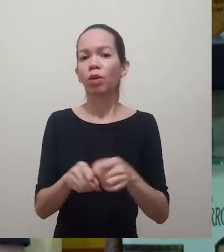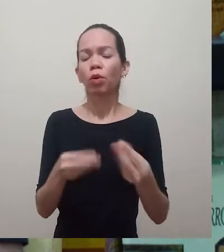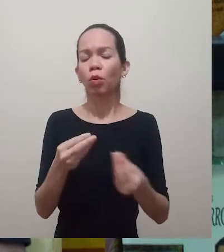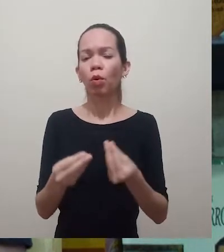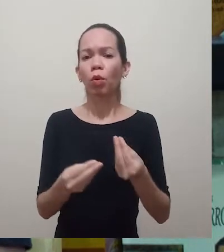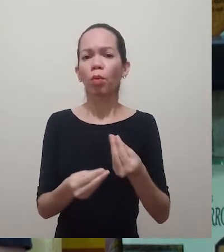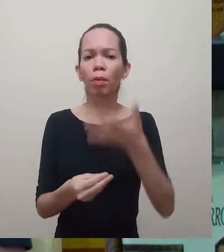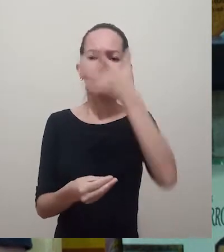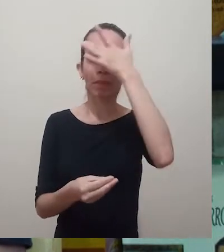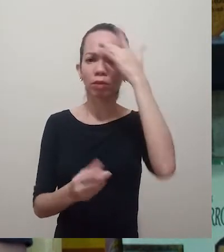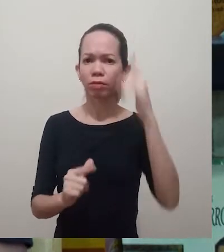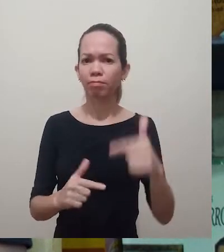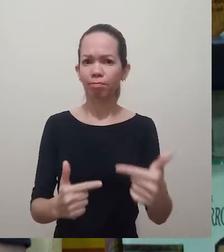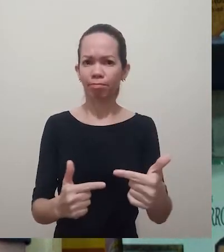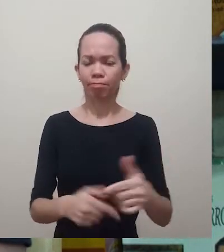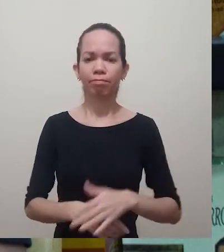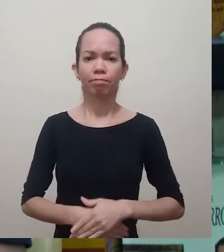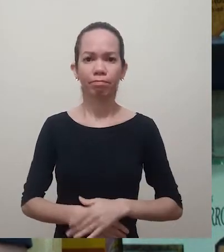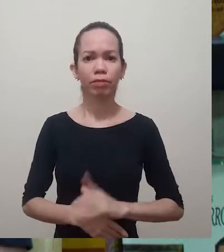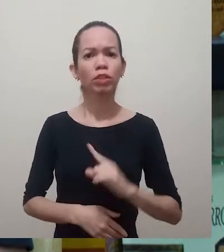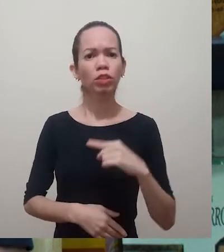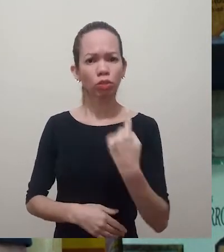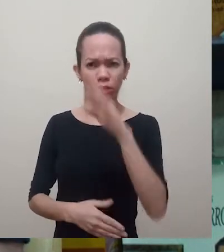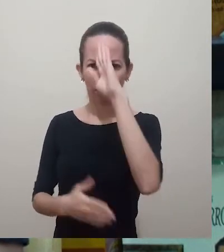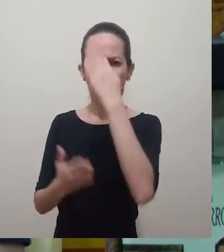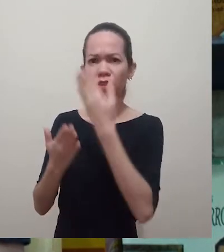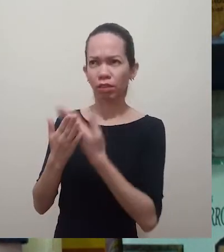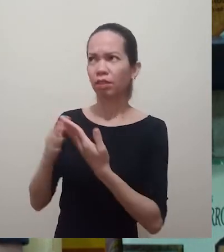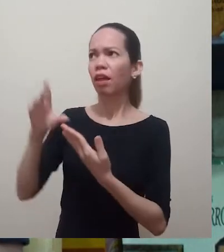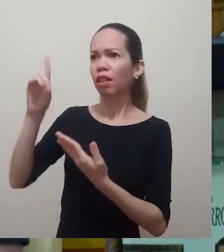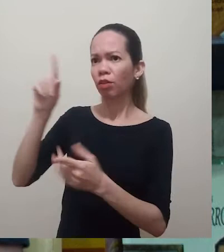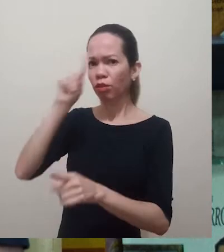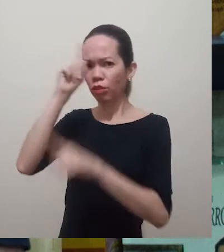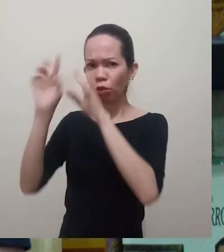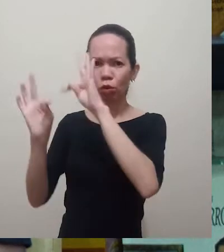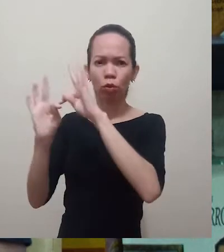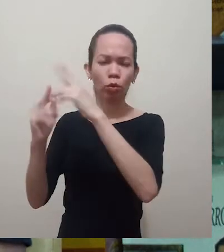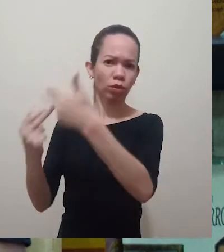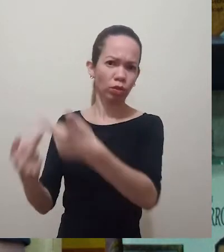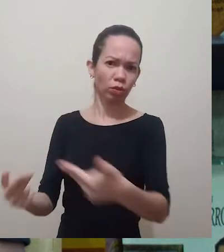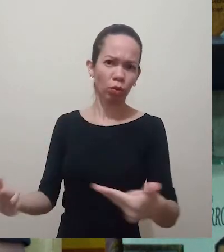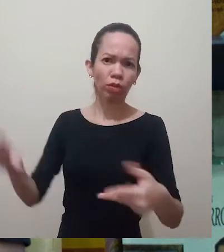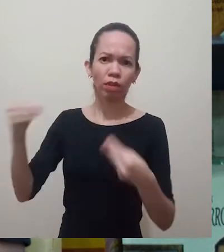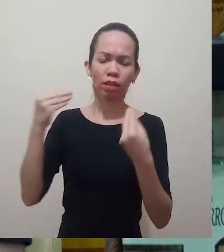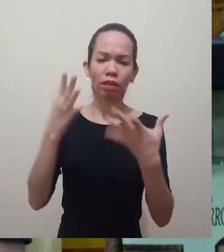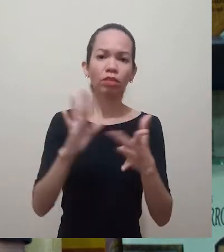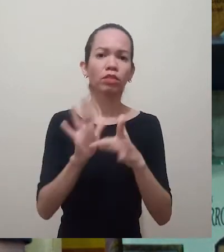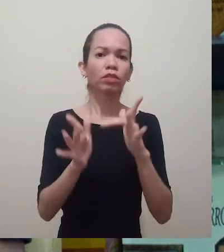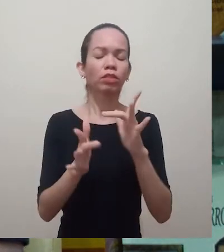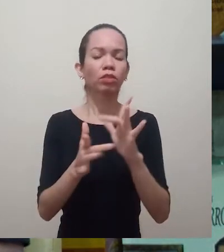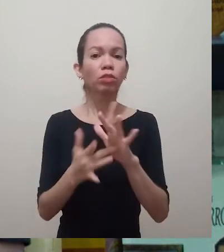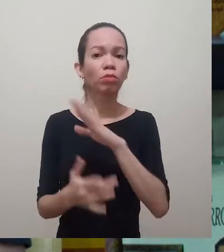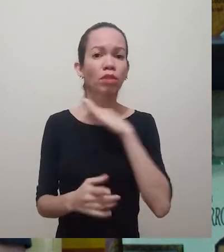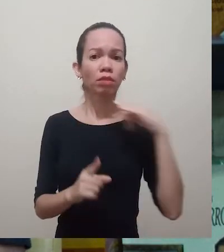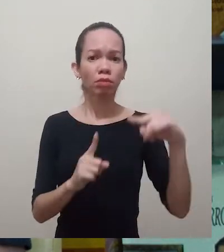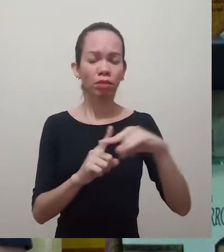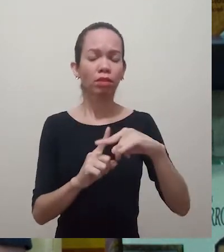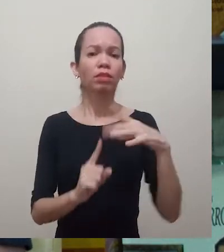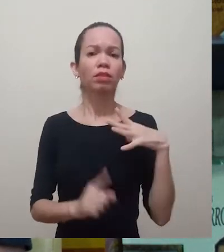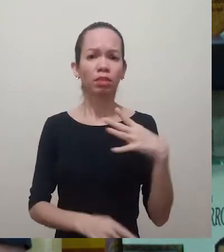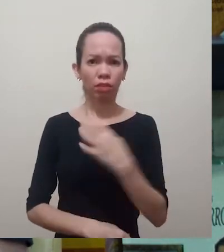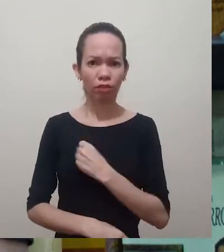cremos num deus que criou todas as coisas que enviou seu filho para nos salvar a ter a nossa vida